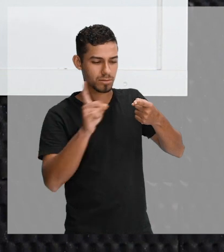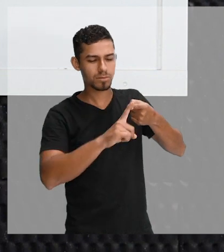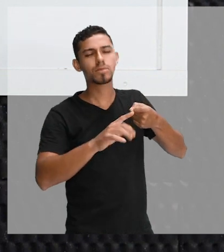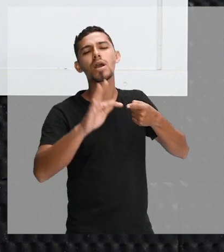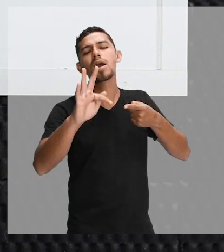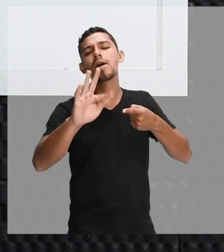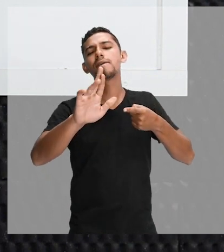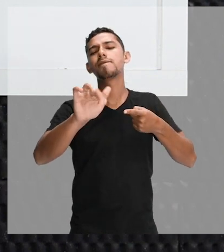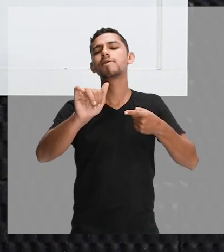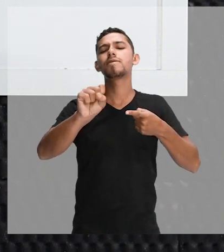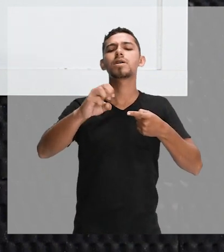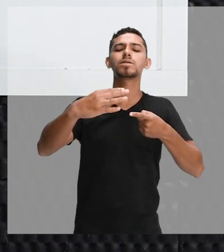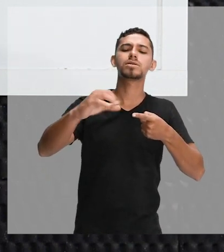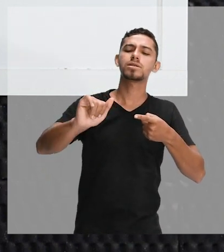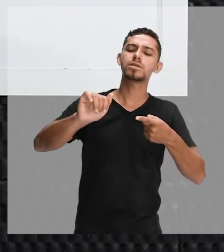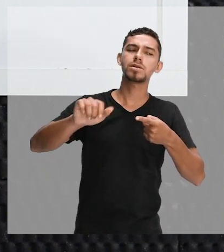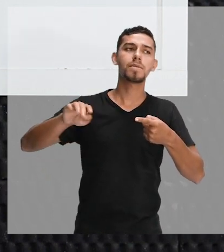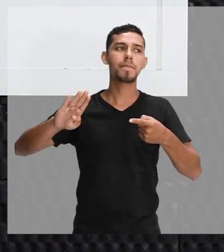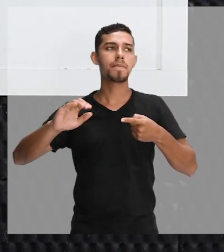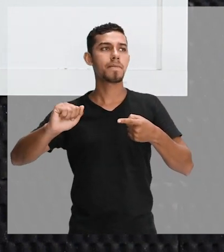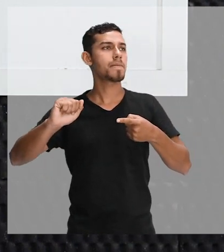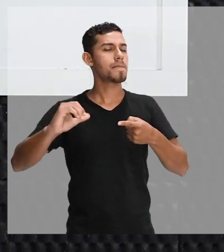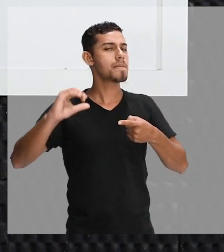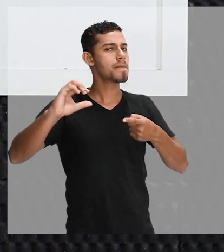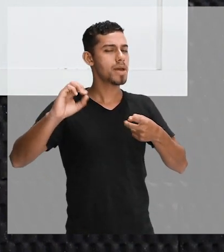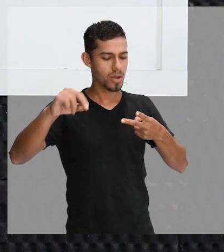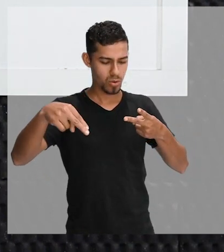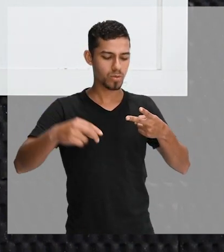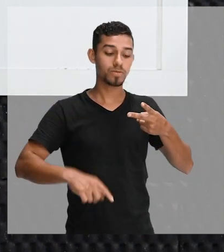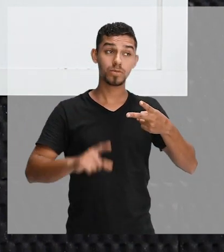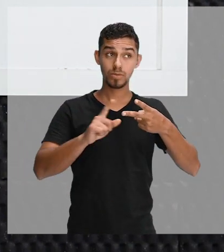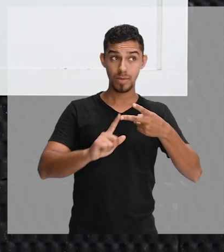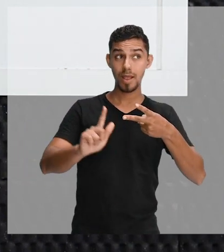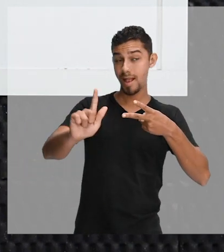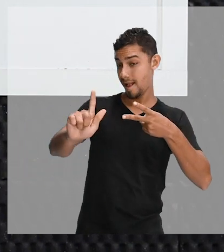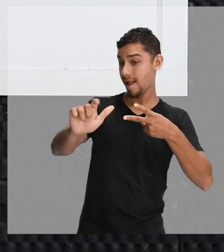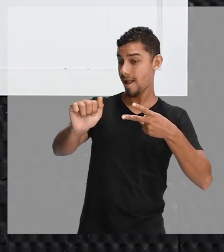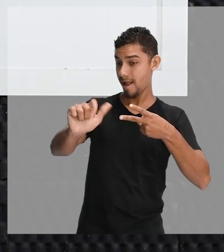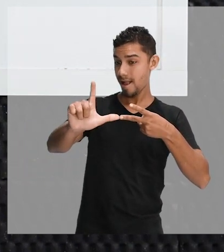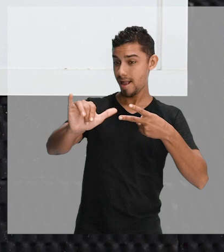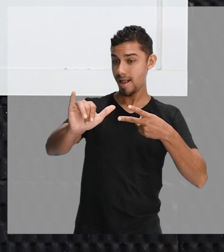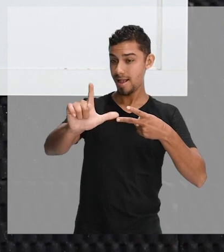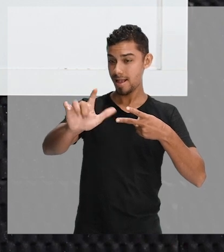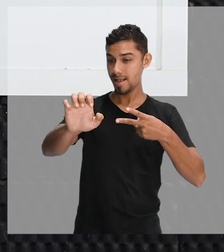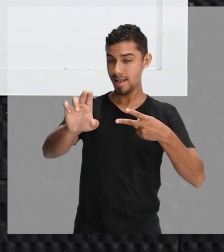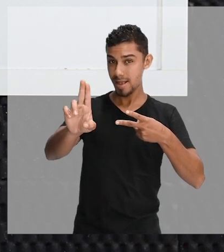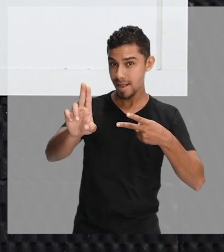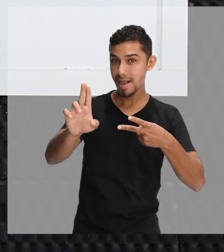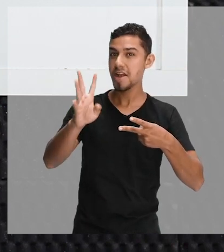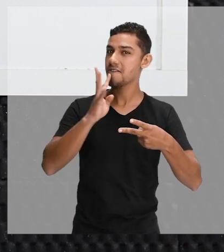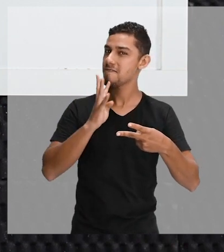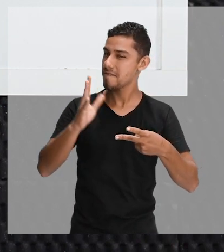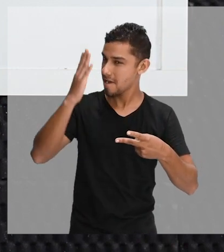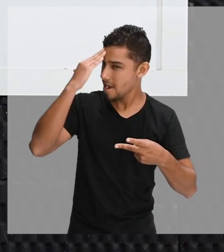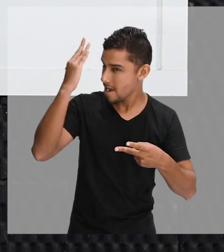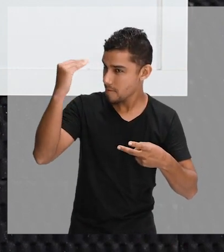Francis Bacon, por exemplo. Nós temos o Galileu Galilei, famoso, todo mundo conhece. Mas tem esse aqui que na